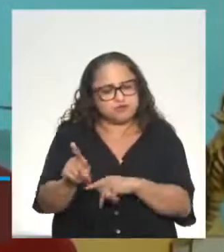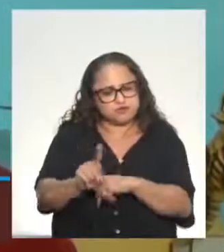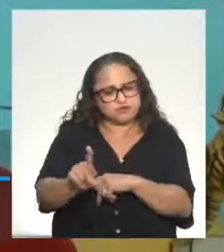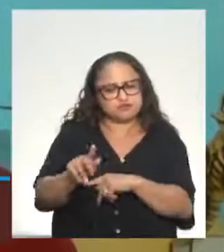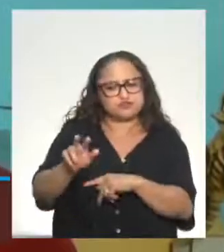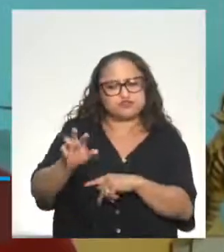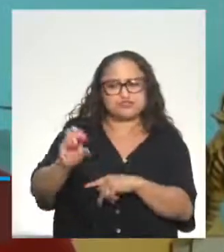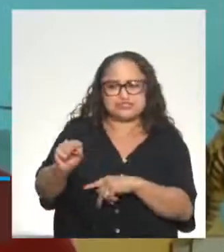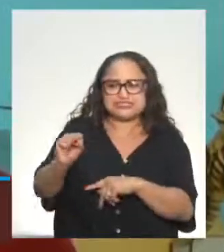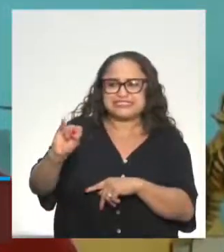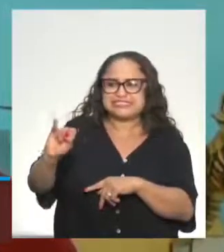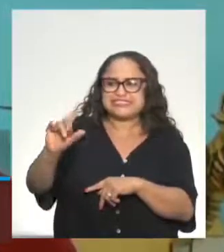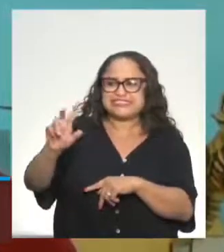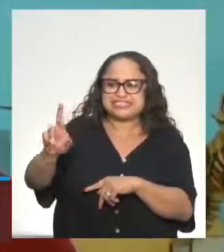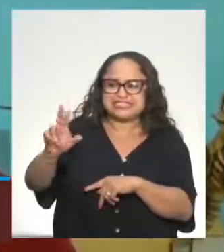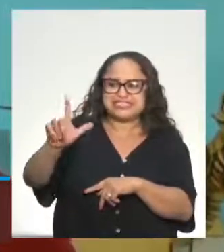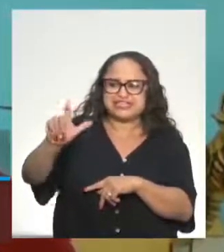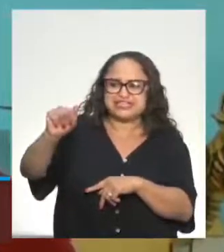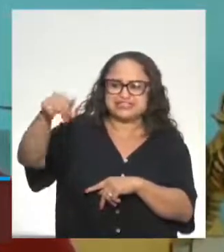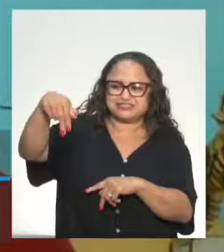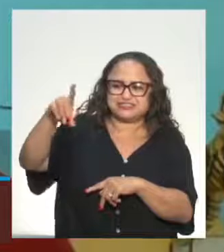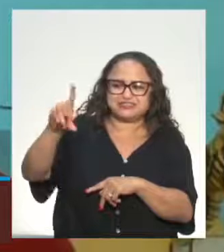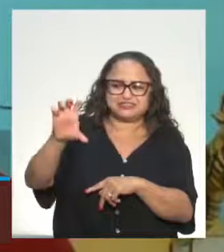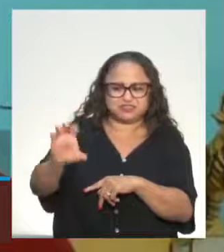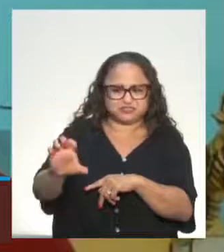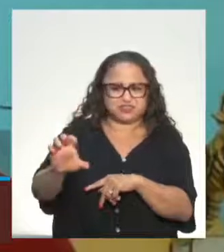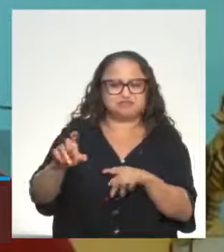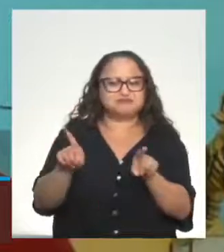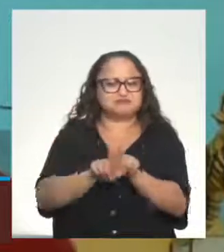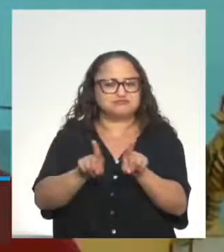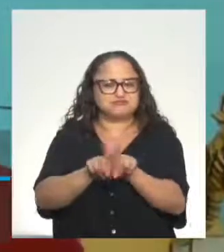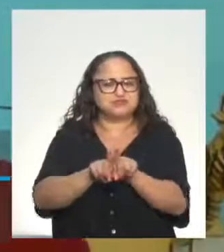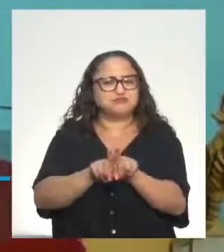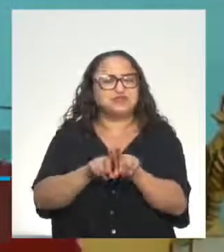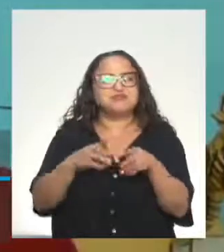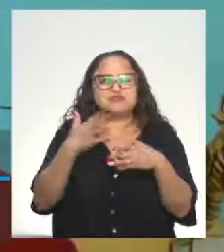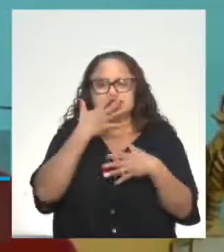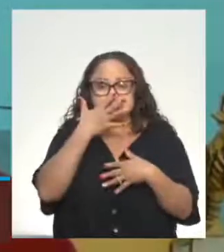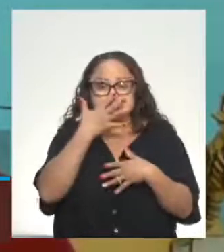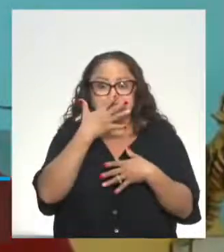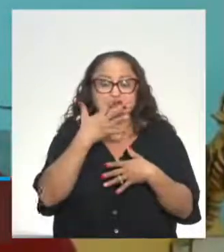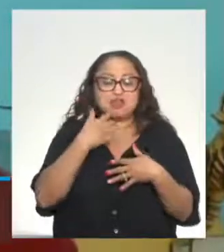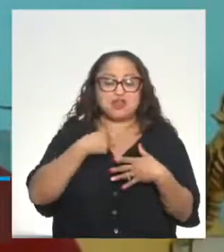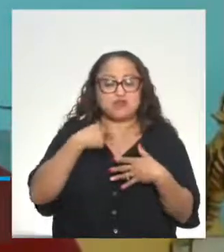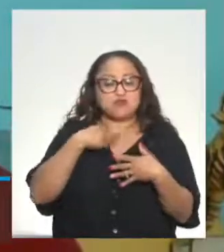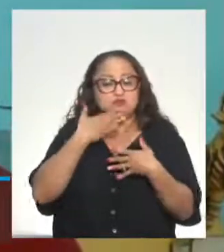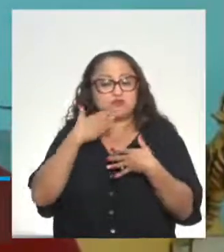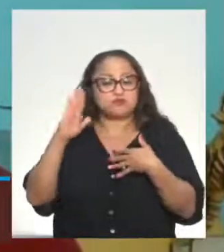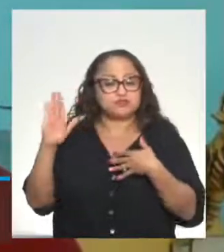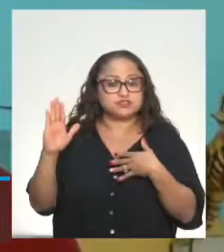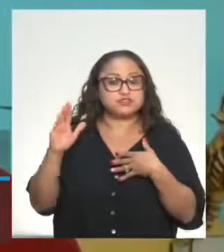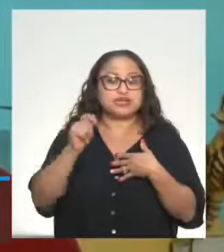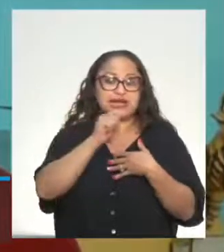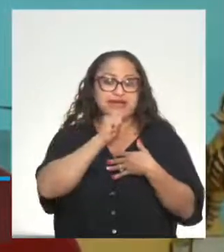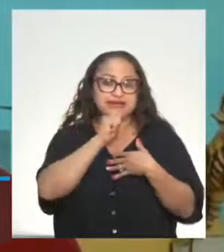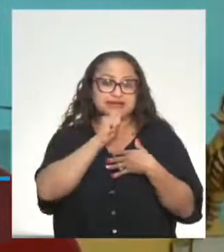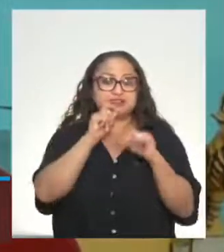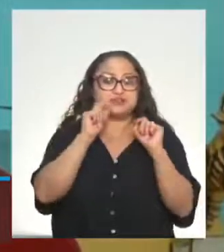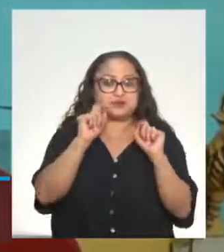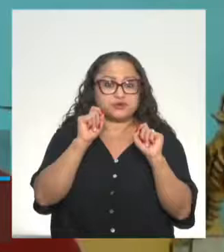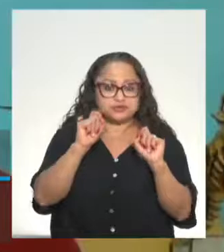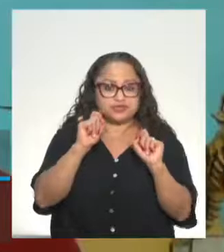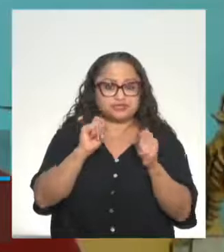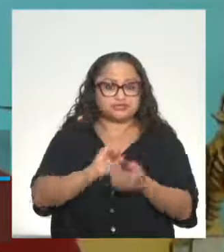e com a professora Ana, essa aula que promete ser incrível, tá bom? Eu vou pedir ainda para que passem